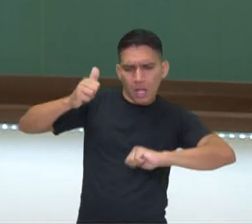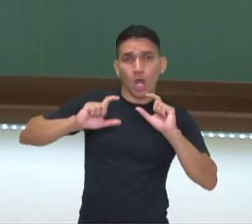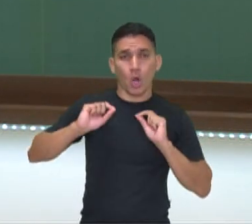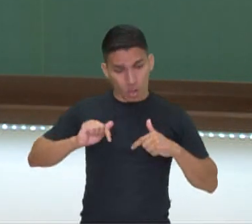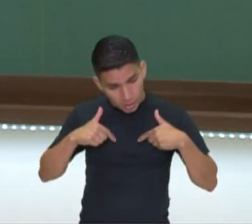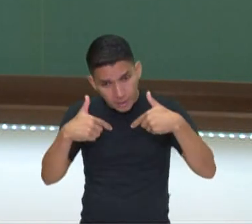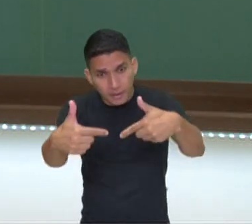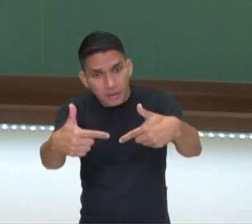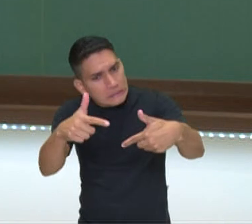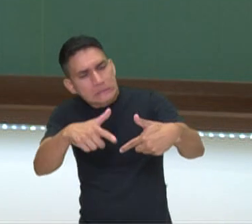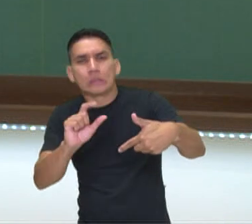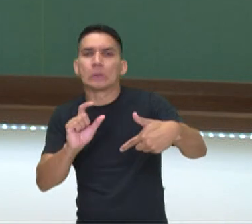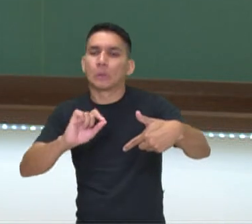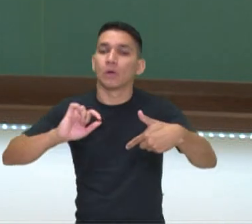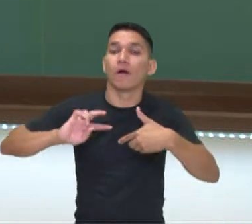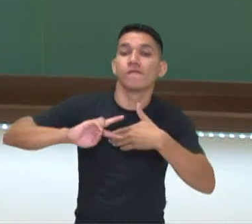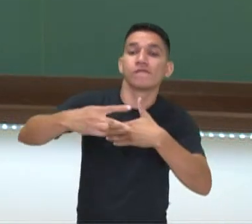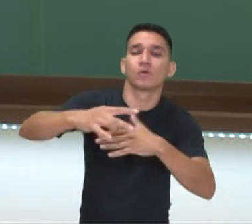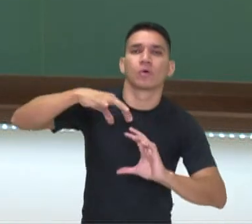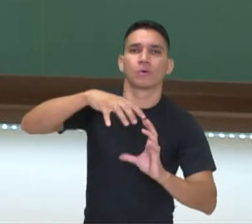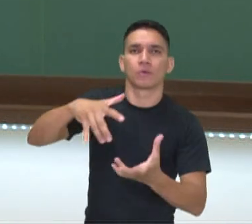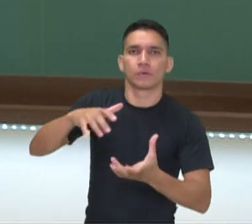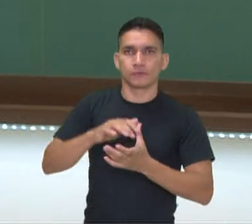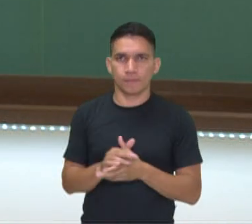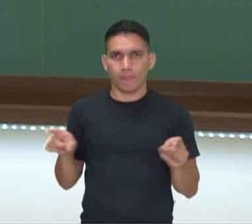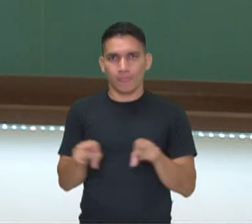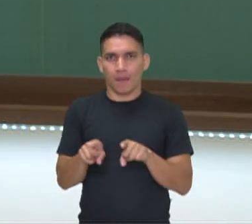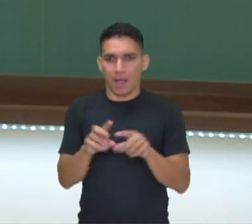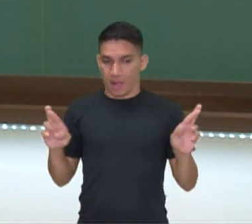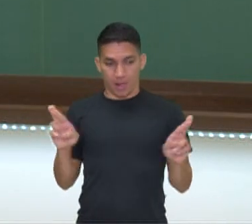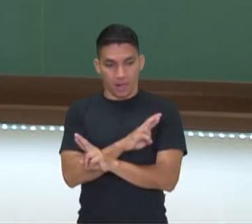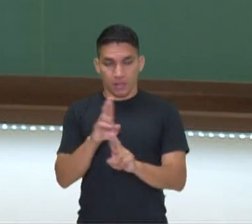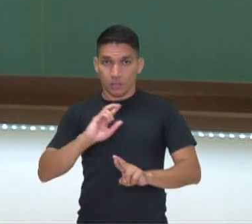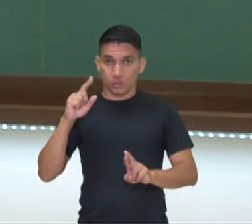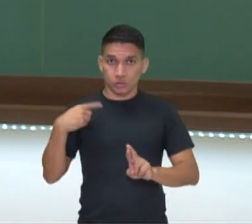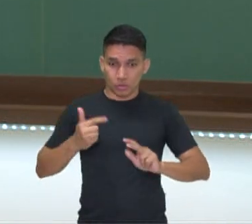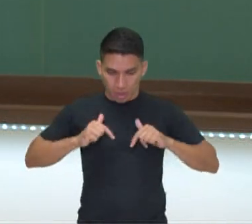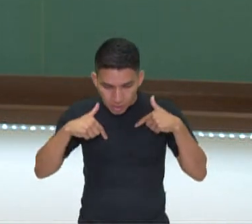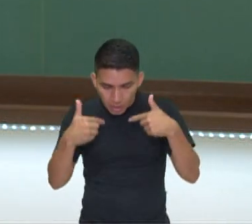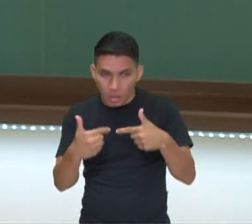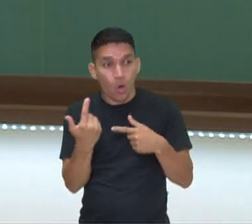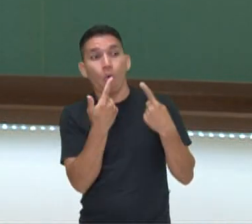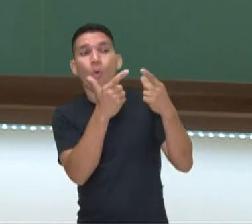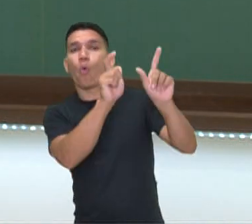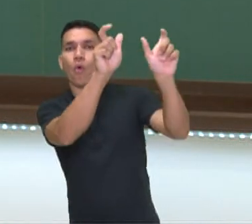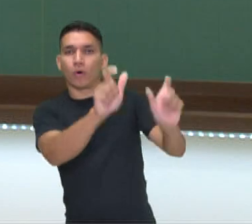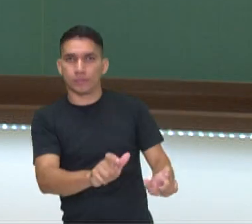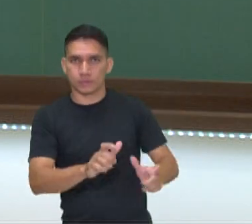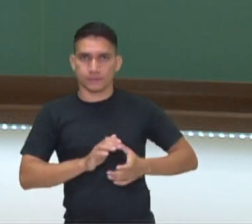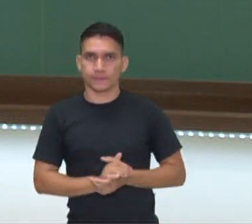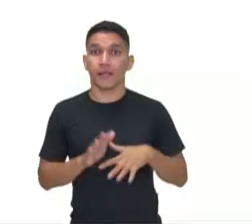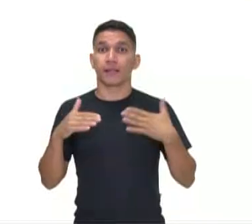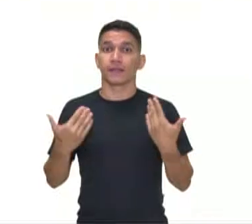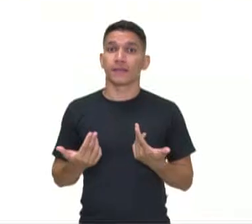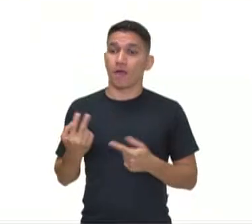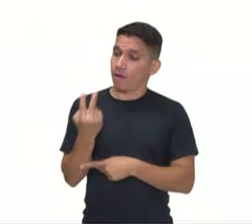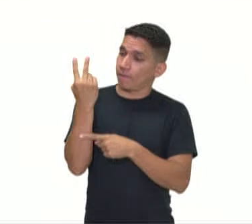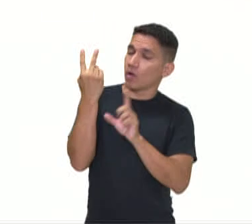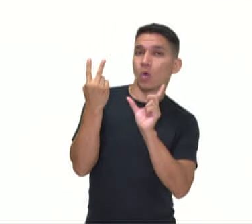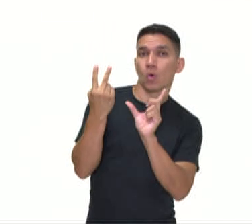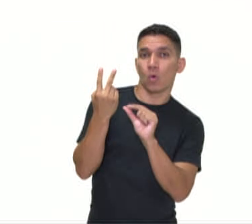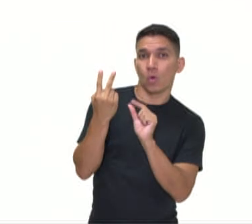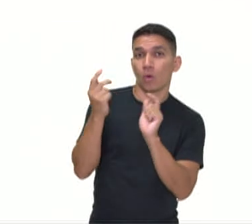nossas ações no mundo e da relação também das nossas ações com as outras pessoas. Então, os valores são nada mais